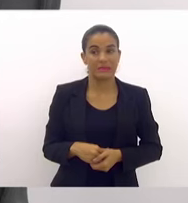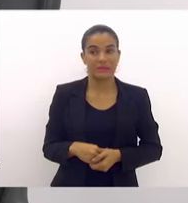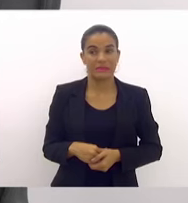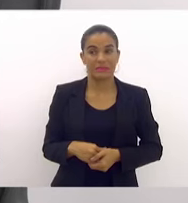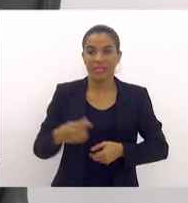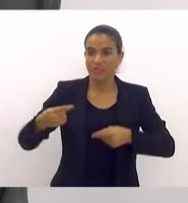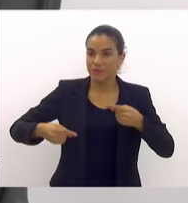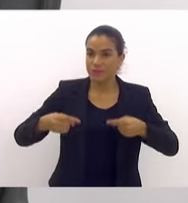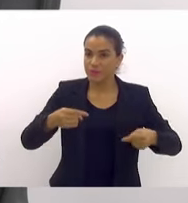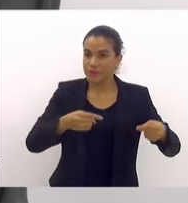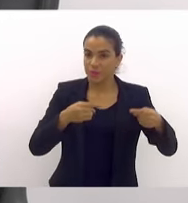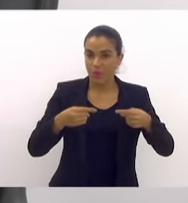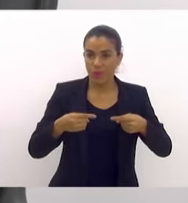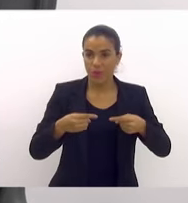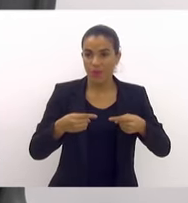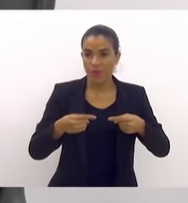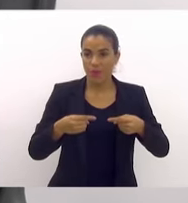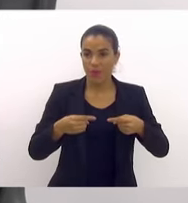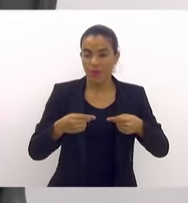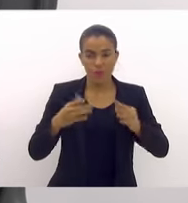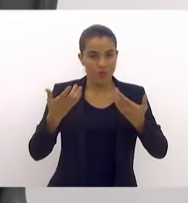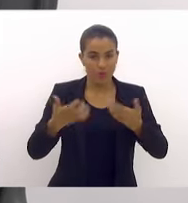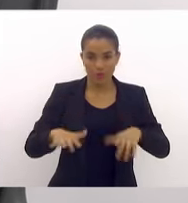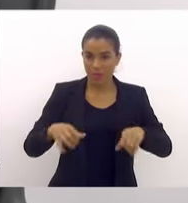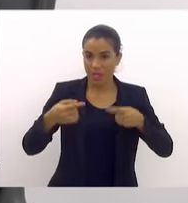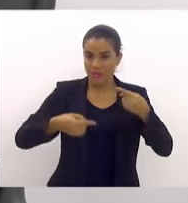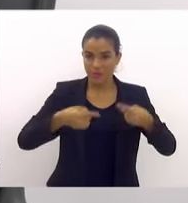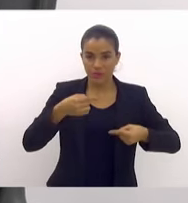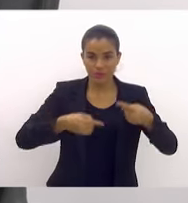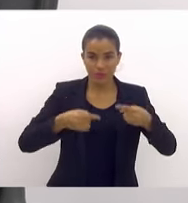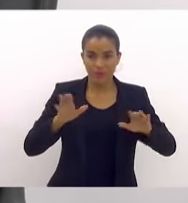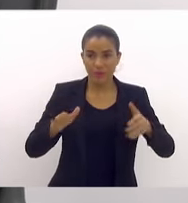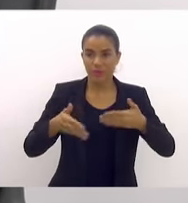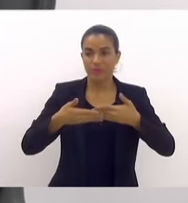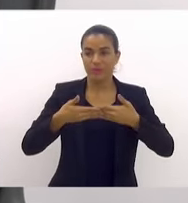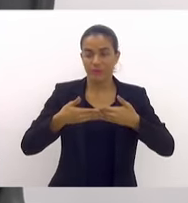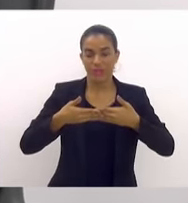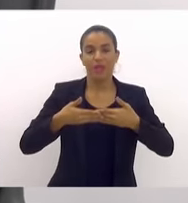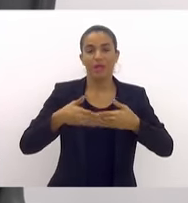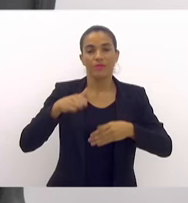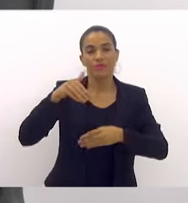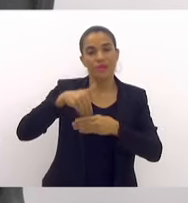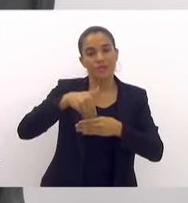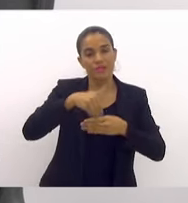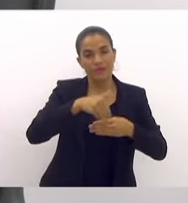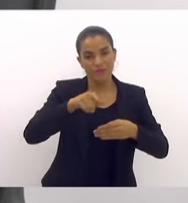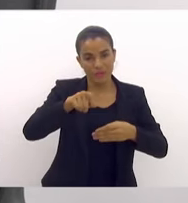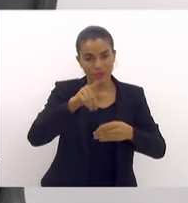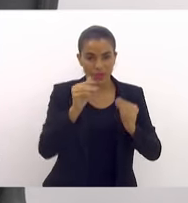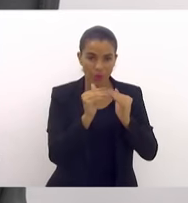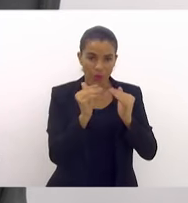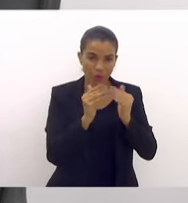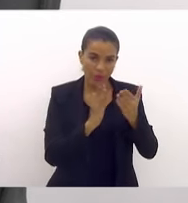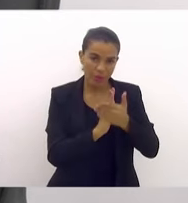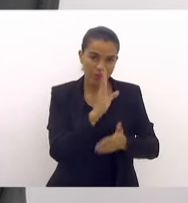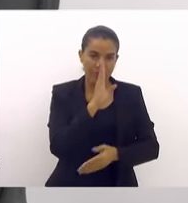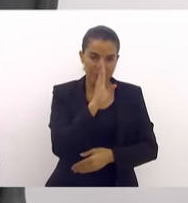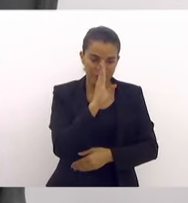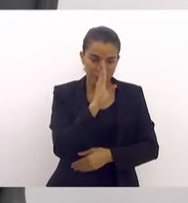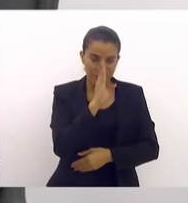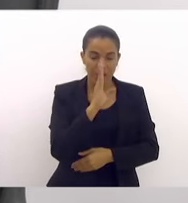Em discussão. Não havendo quem queira discutir, em votação. Senhores que aprovam, permaneçam como